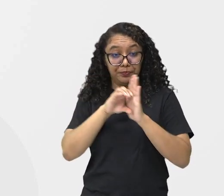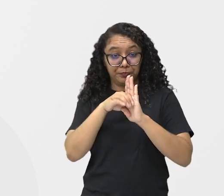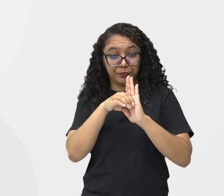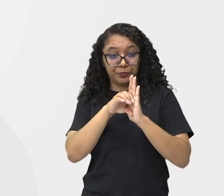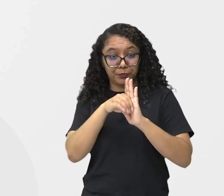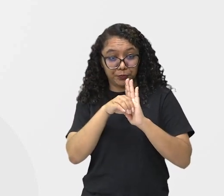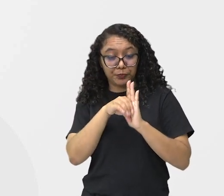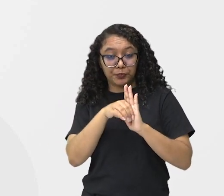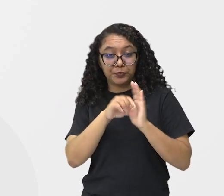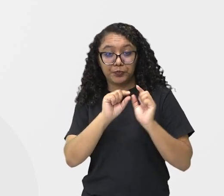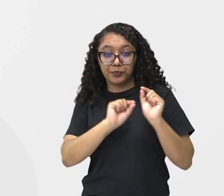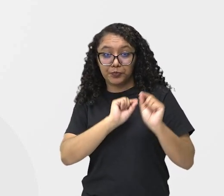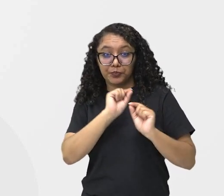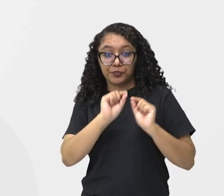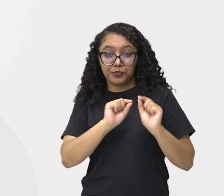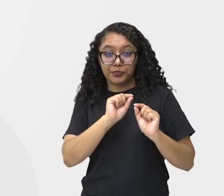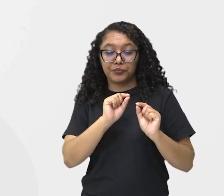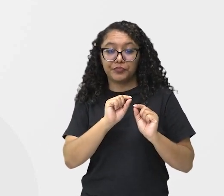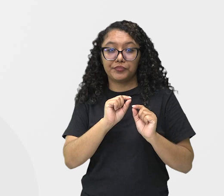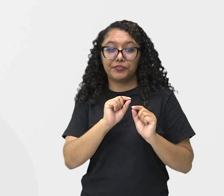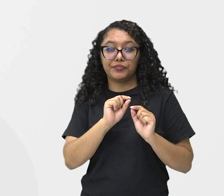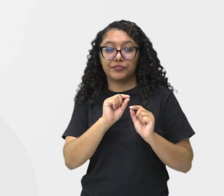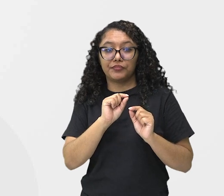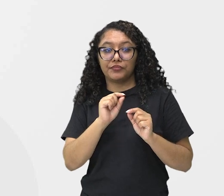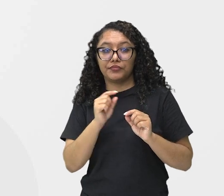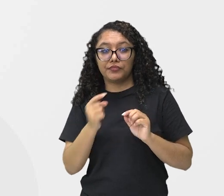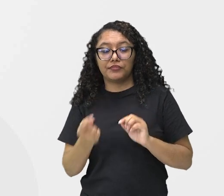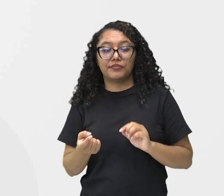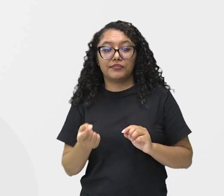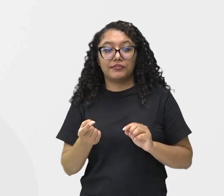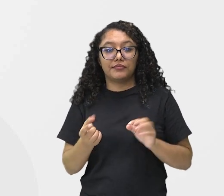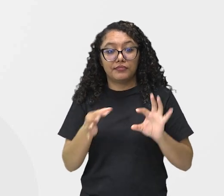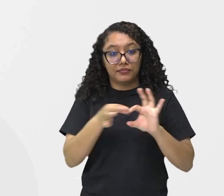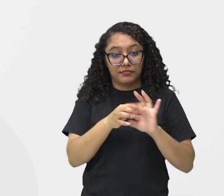nos remeter para a materialidade novamente.